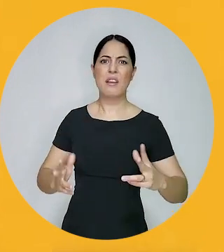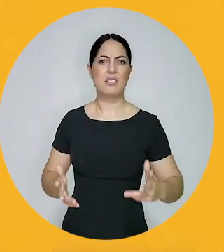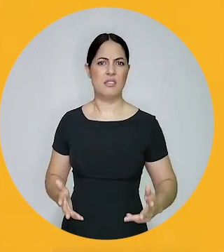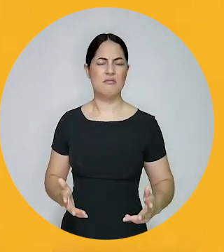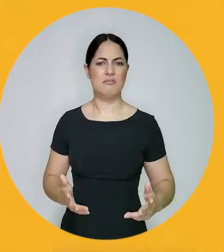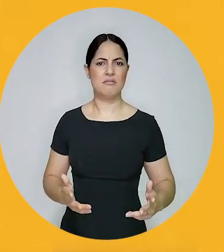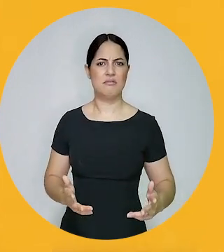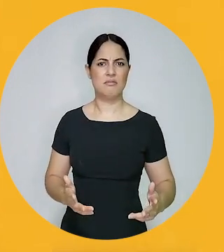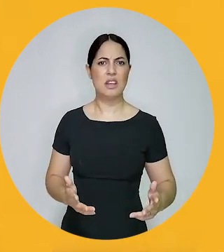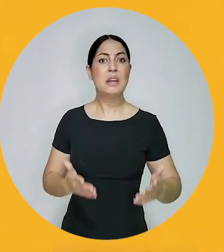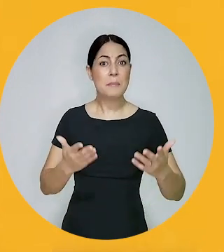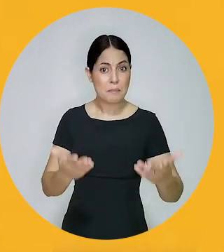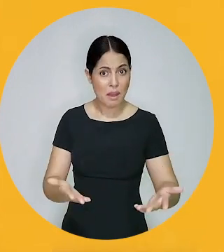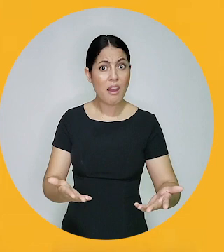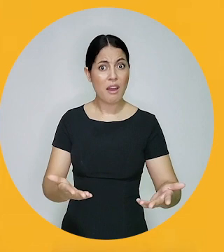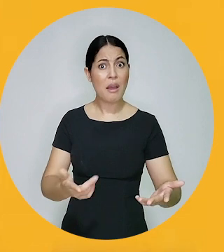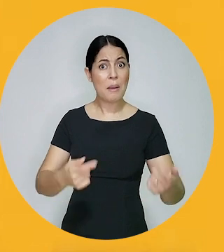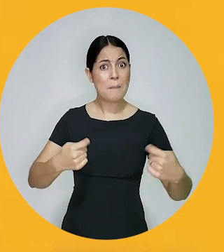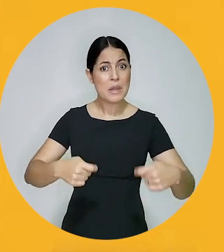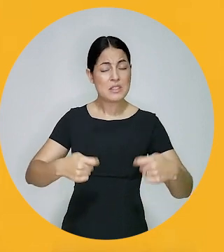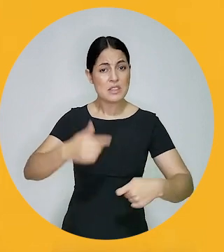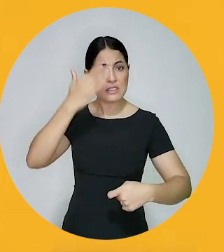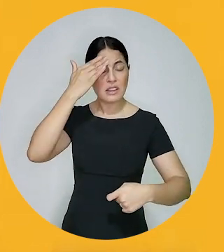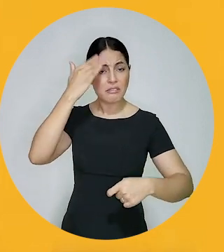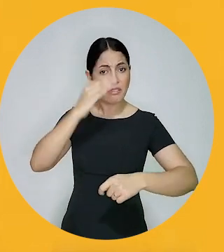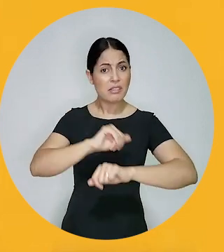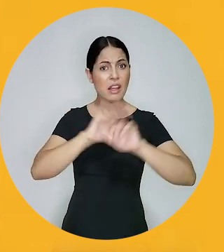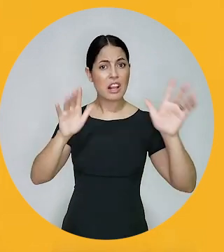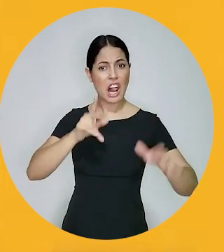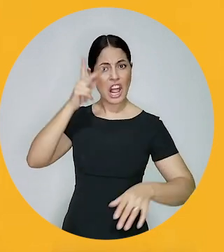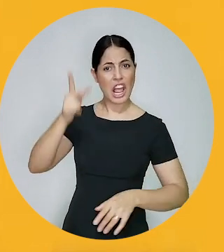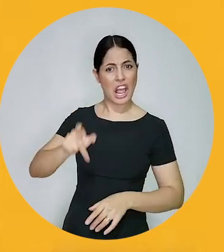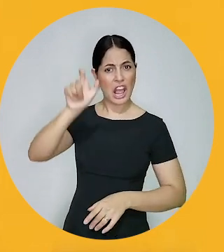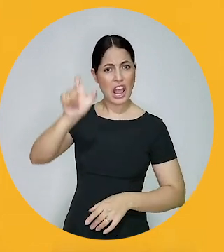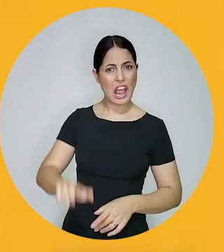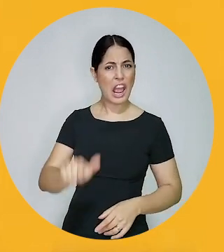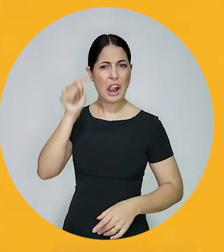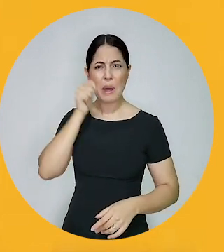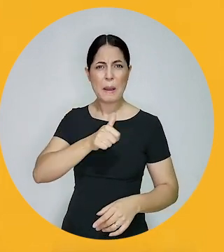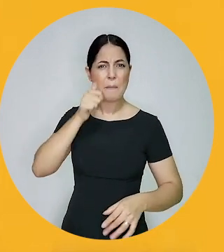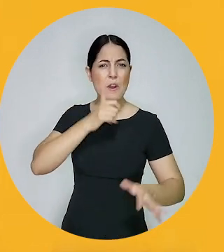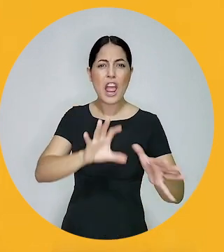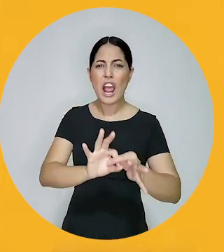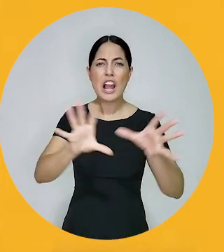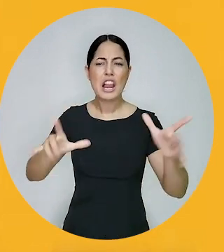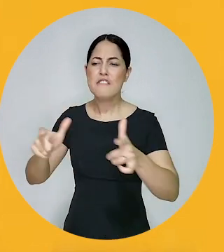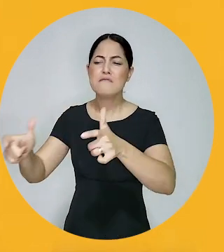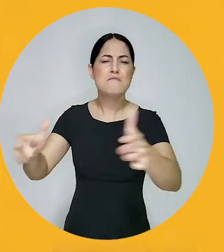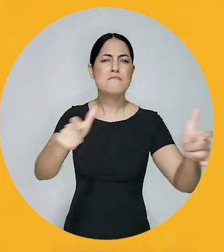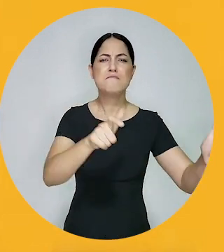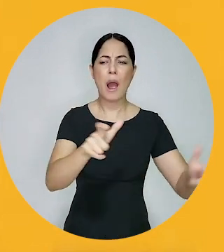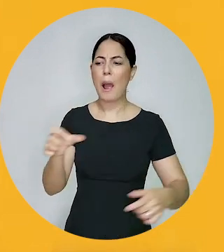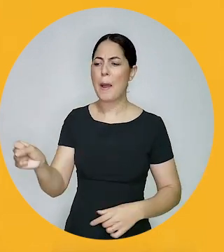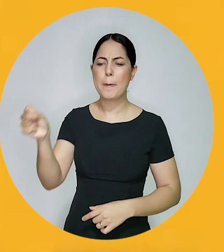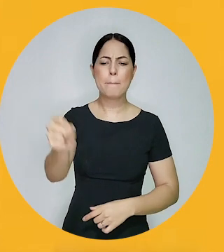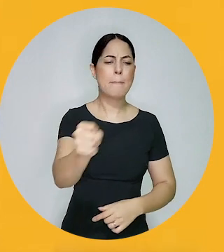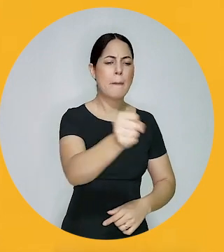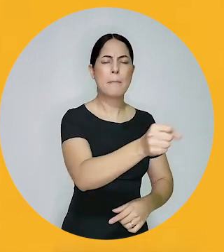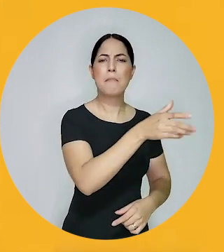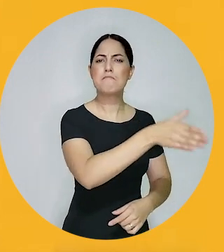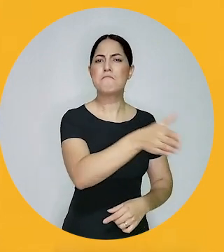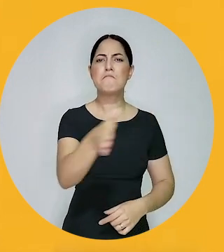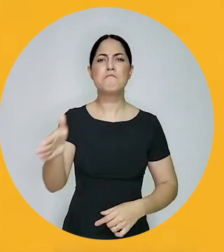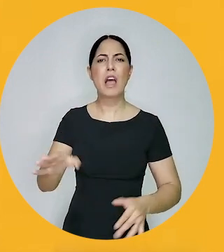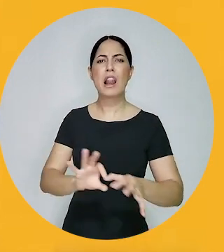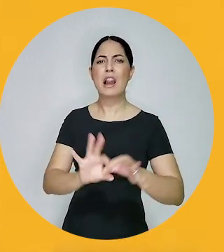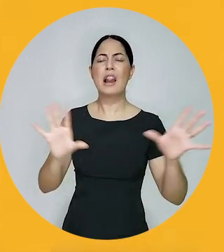não aprenderam a respeitar as mulheres e a entender que o lugar da mulher é onde elas